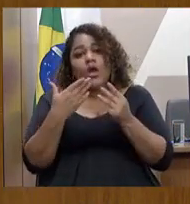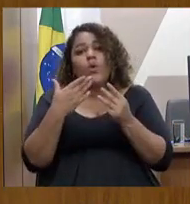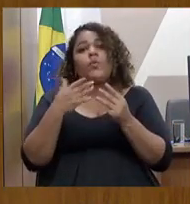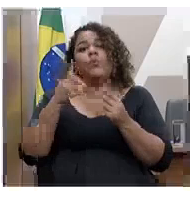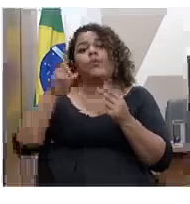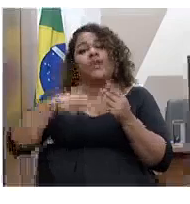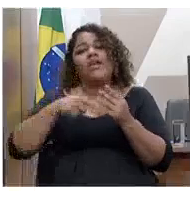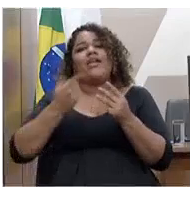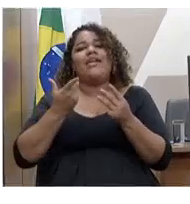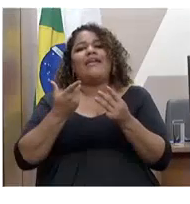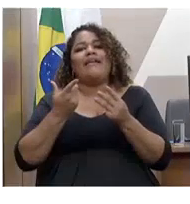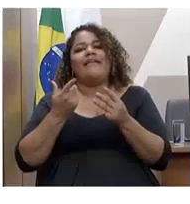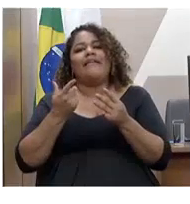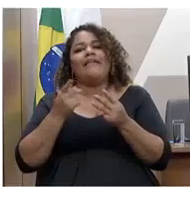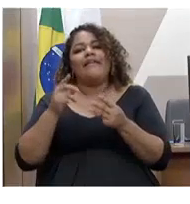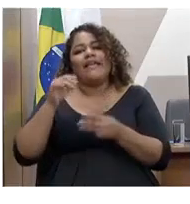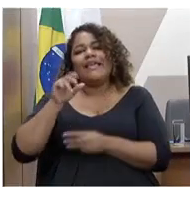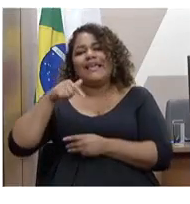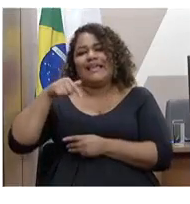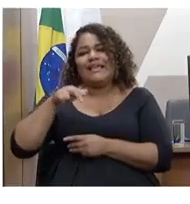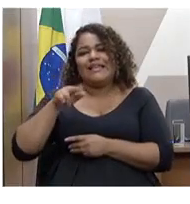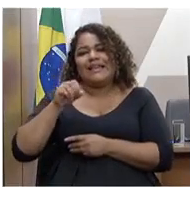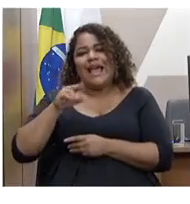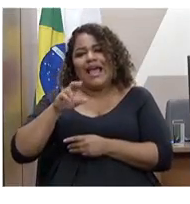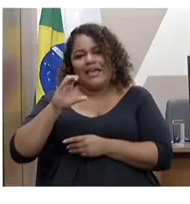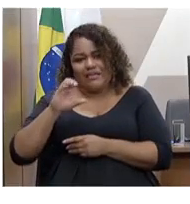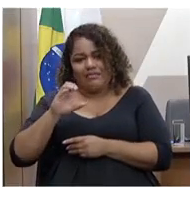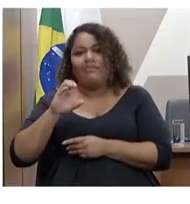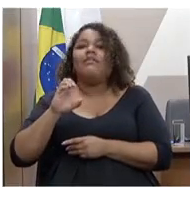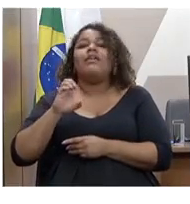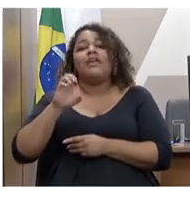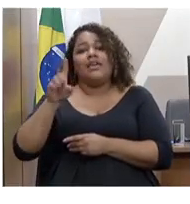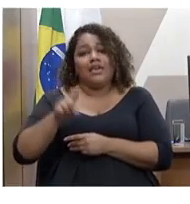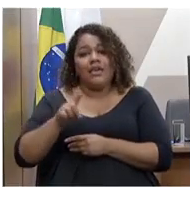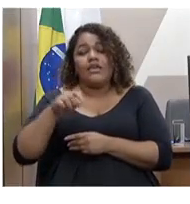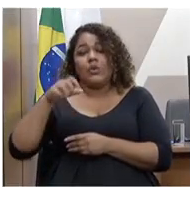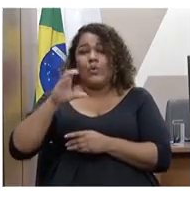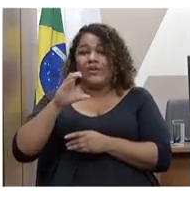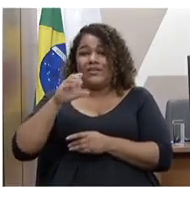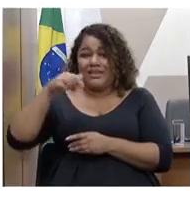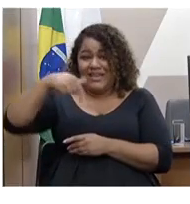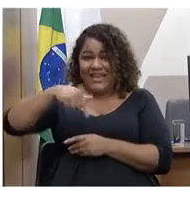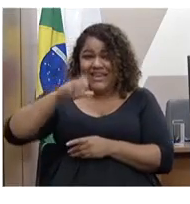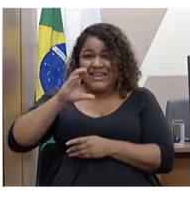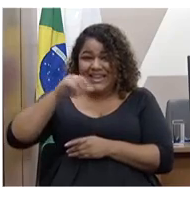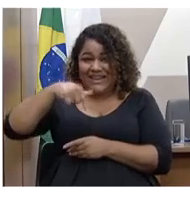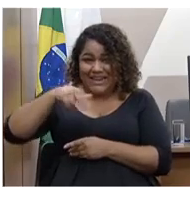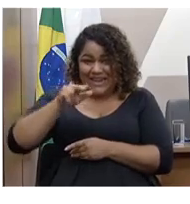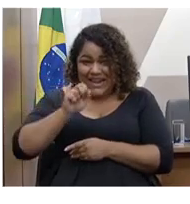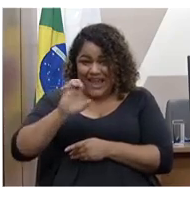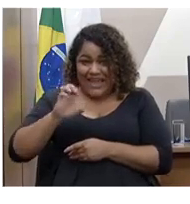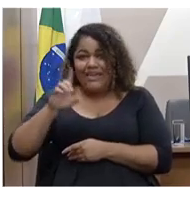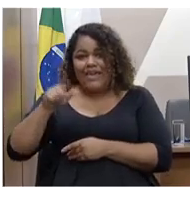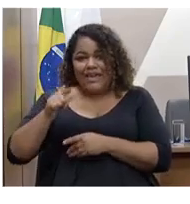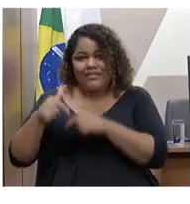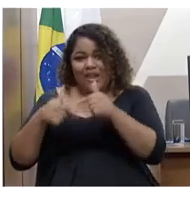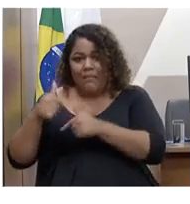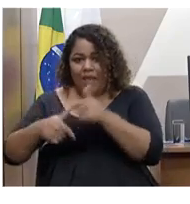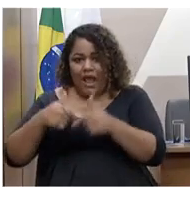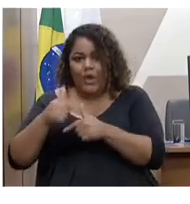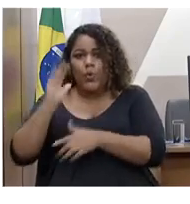de fábrica de móveis que o cnae é a produção de móveis com predominância de madeira porque que nós fizemos esse destaque ali nos números